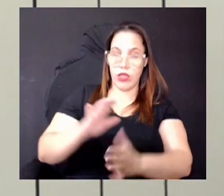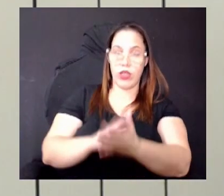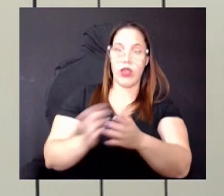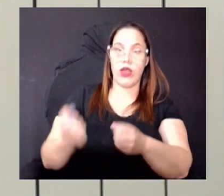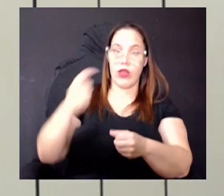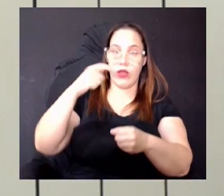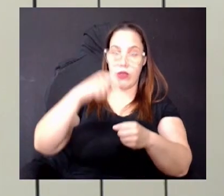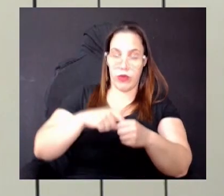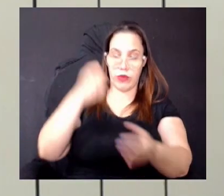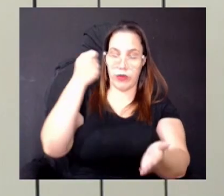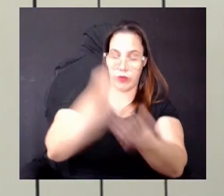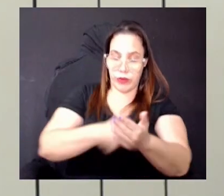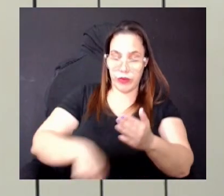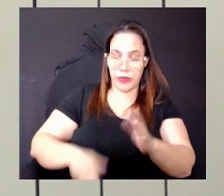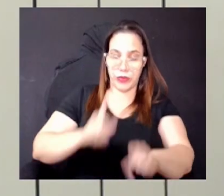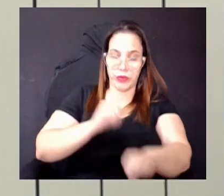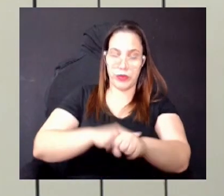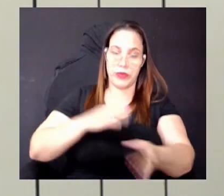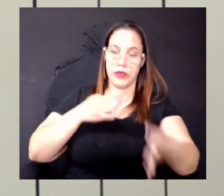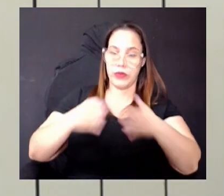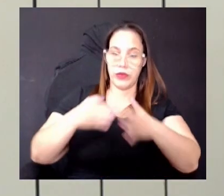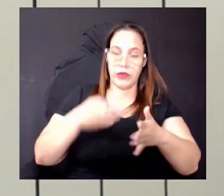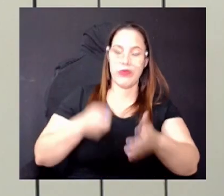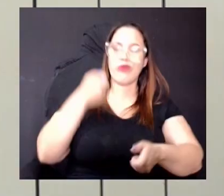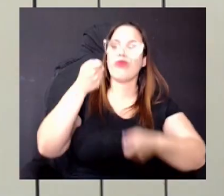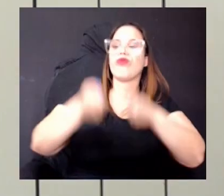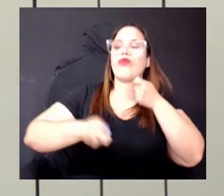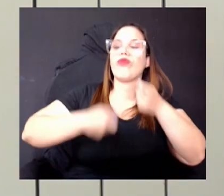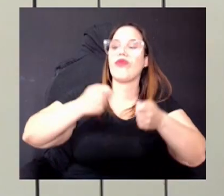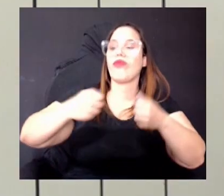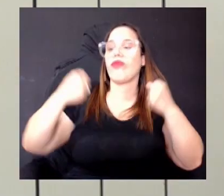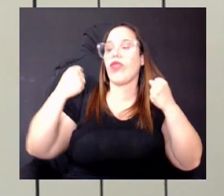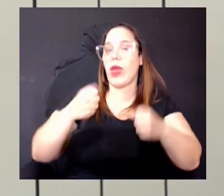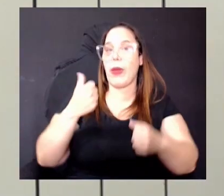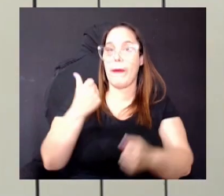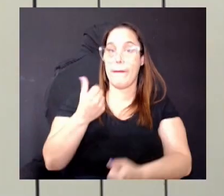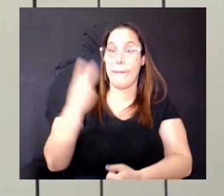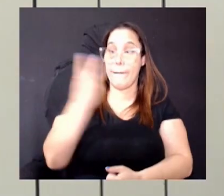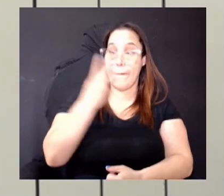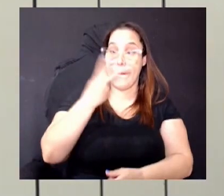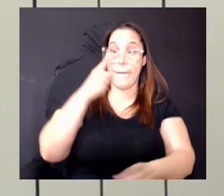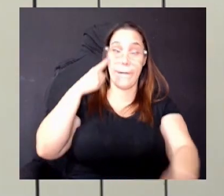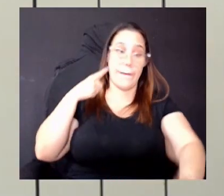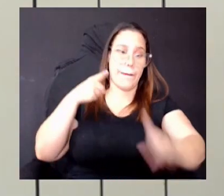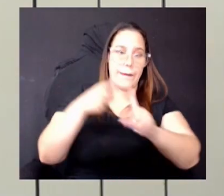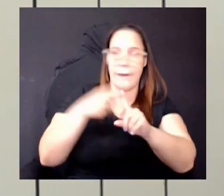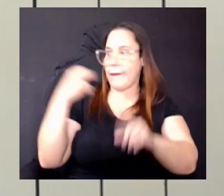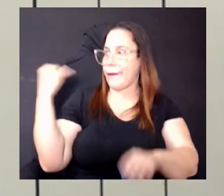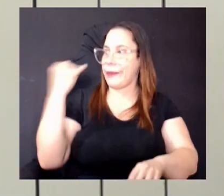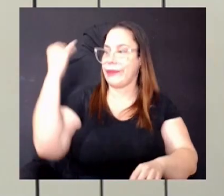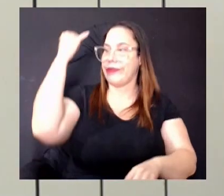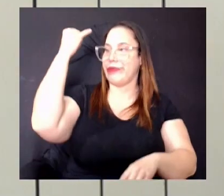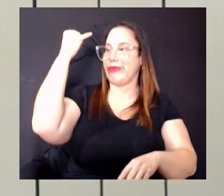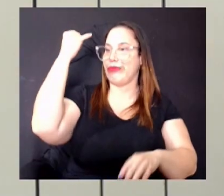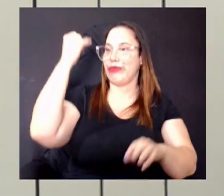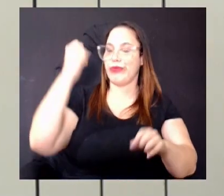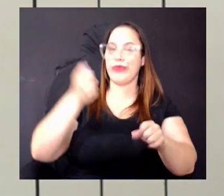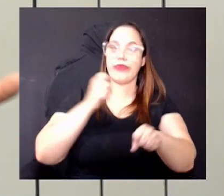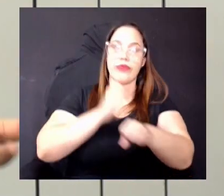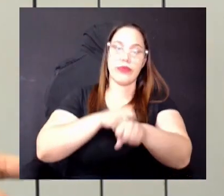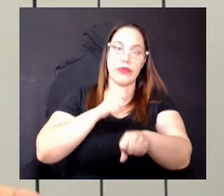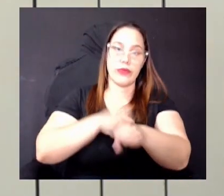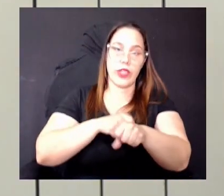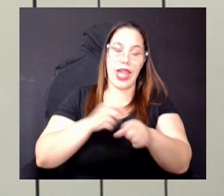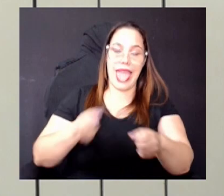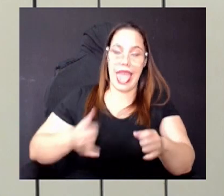verão, argumentando que a medida cumpre dois objetivos importantes na gestão do sistema elétrico: garantir